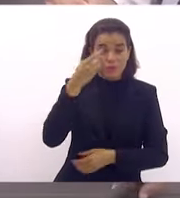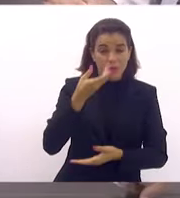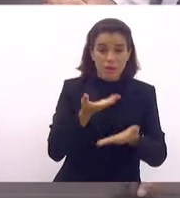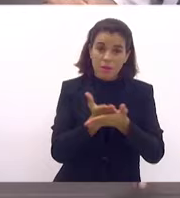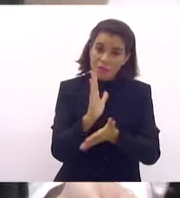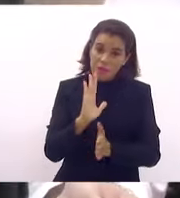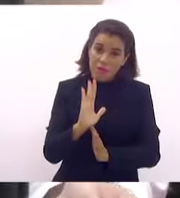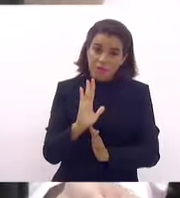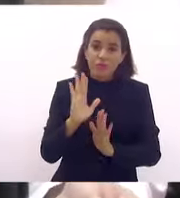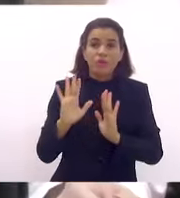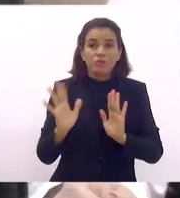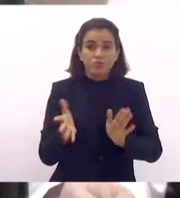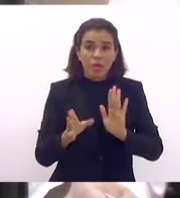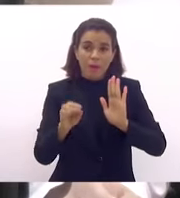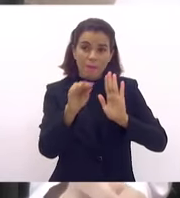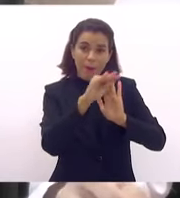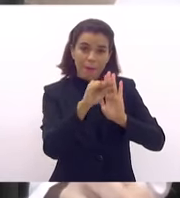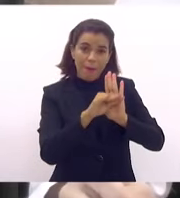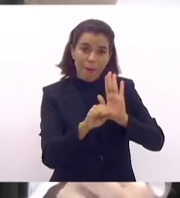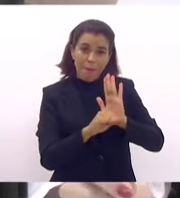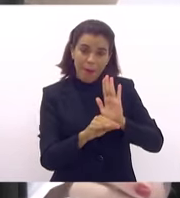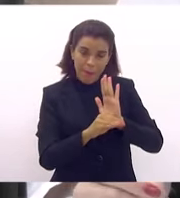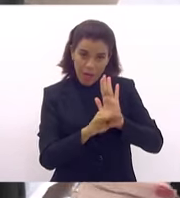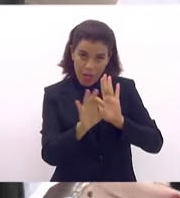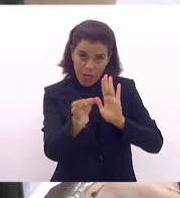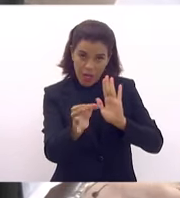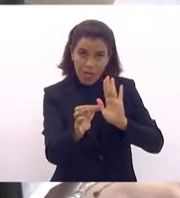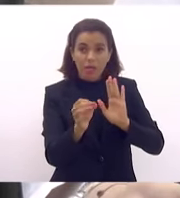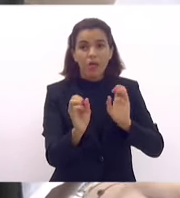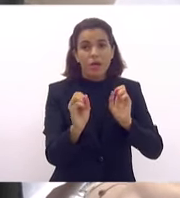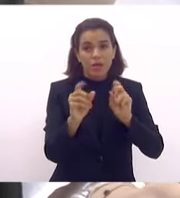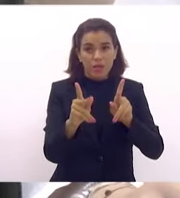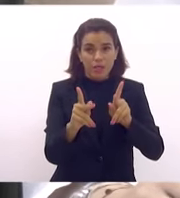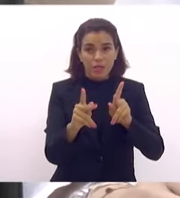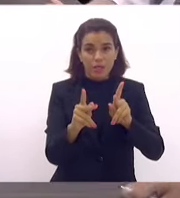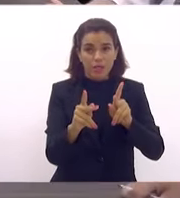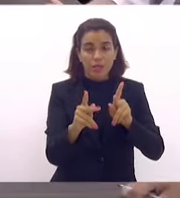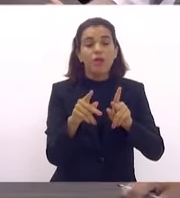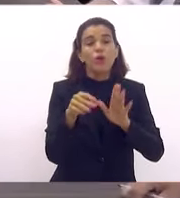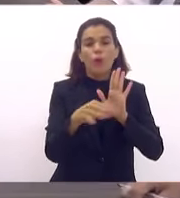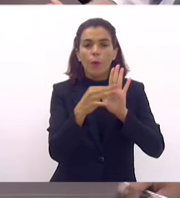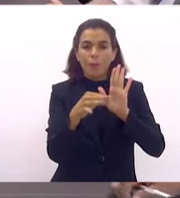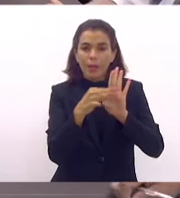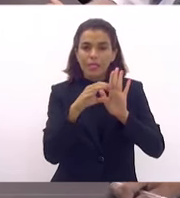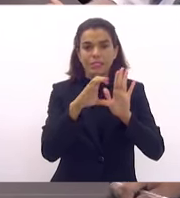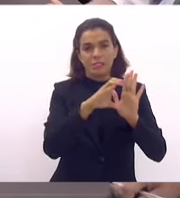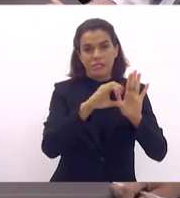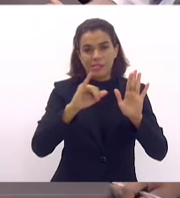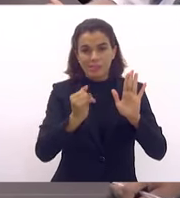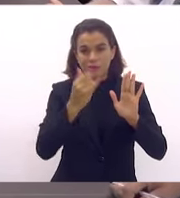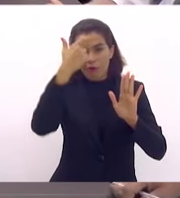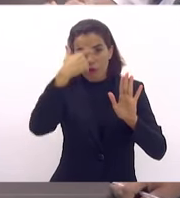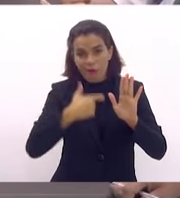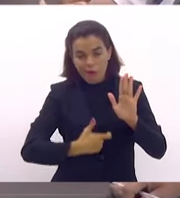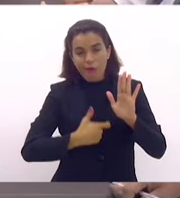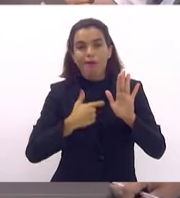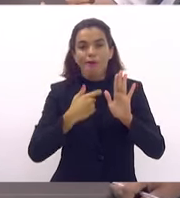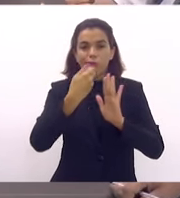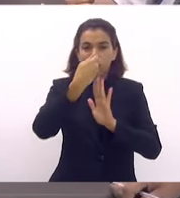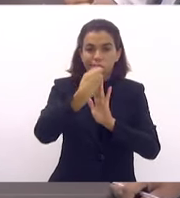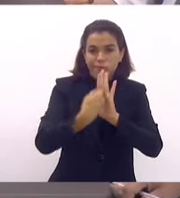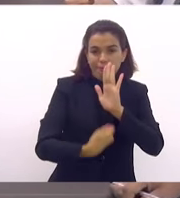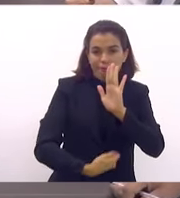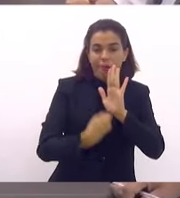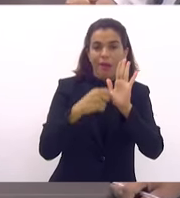está incluído, então a gente vai votar o substitutivo vindo para o nosso. Exatamente. Vamos incluir parecer o CCJ na minha relatoria, a gente vai incluir